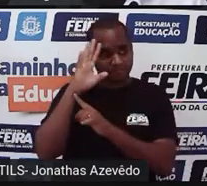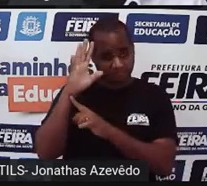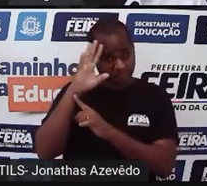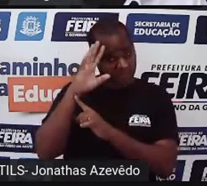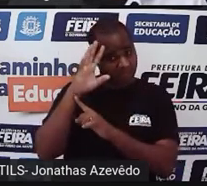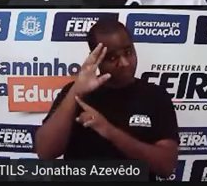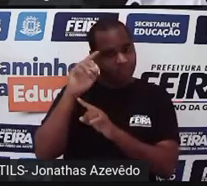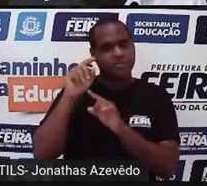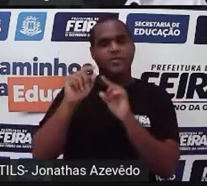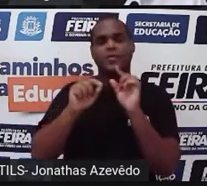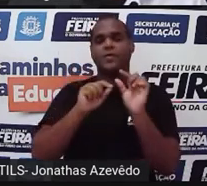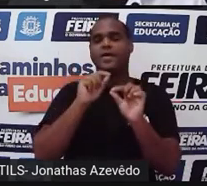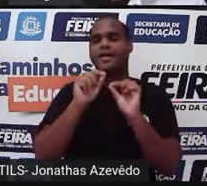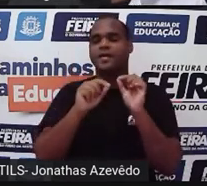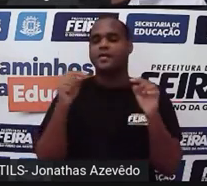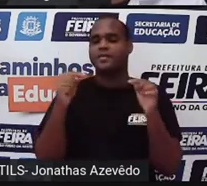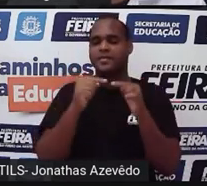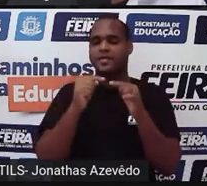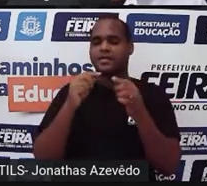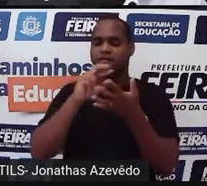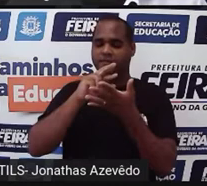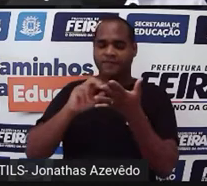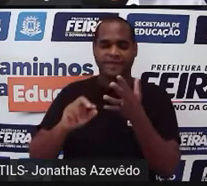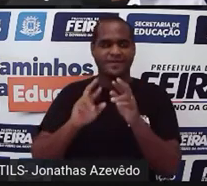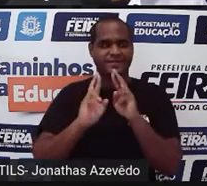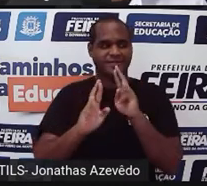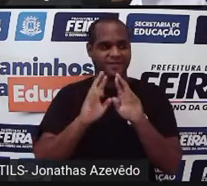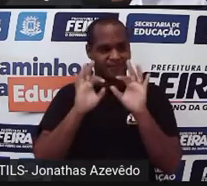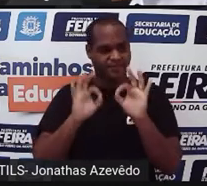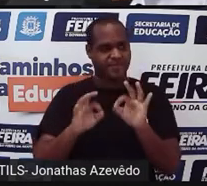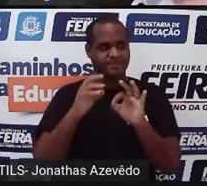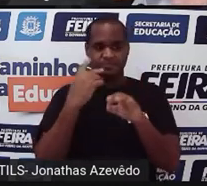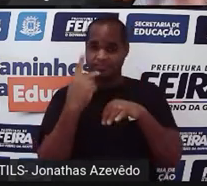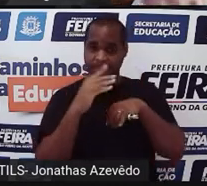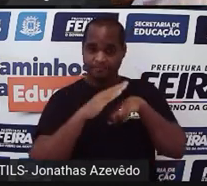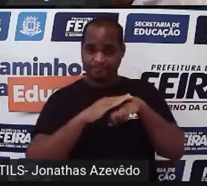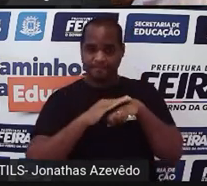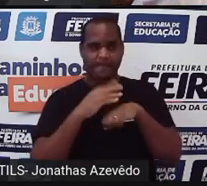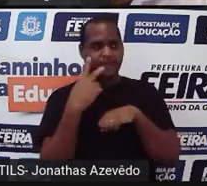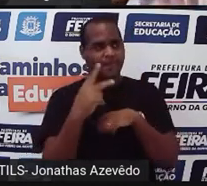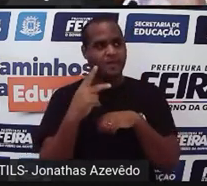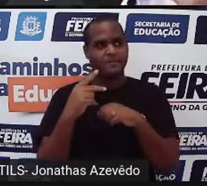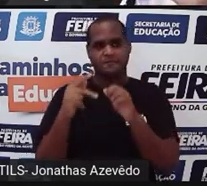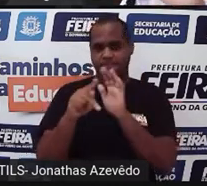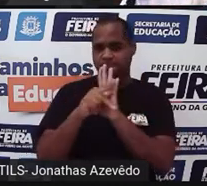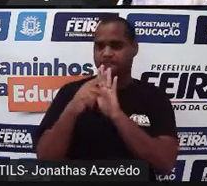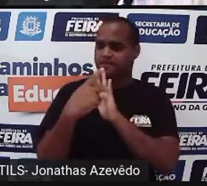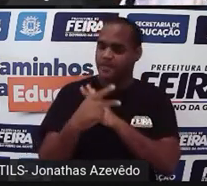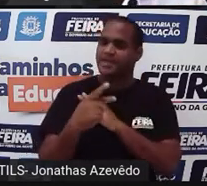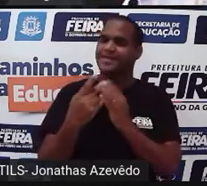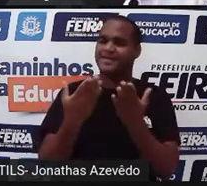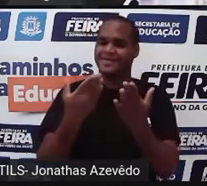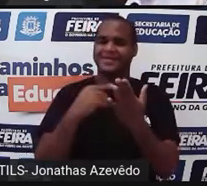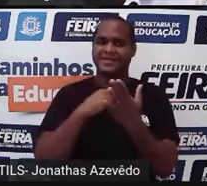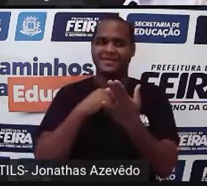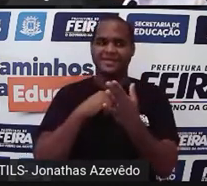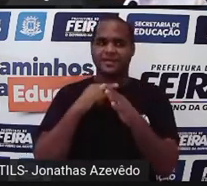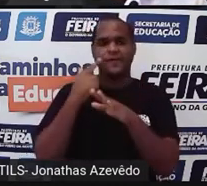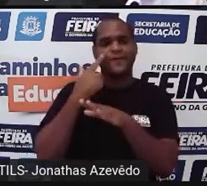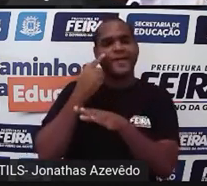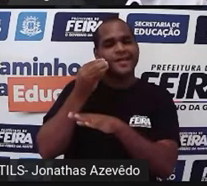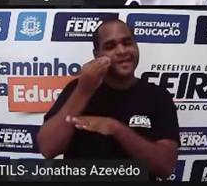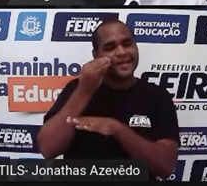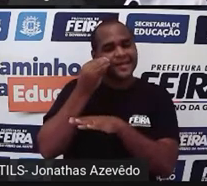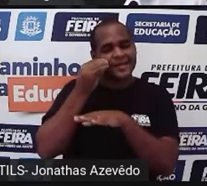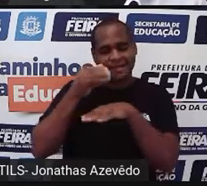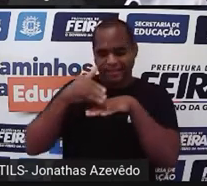pergunta com base nas respostas que você vai dar para você mesmo aí, certo? Com um testezinho que eu